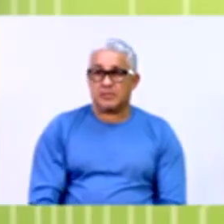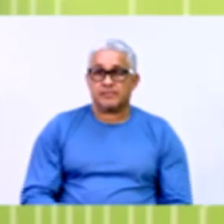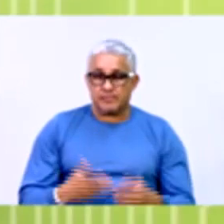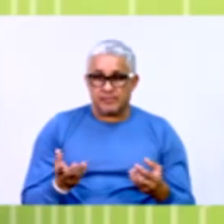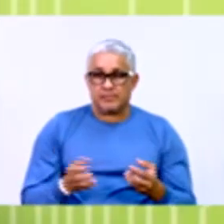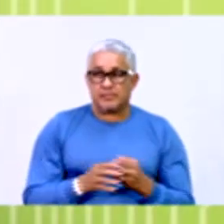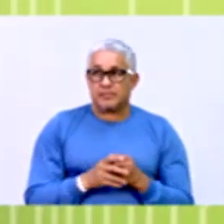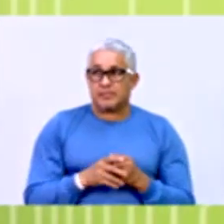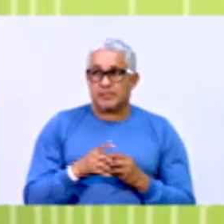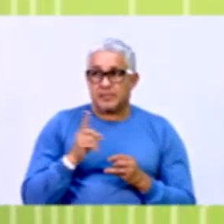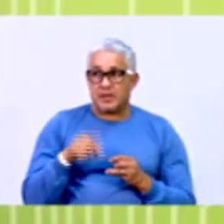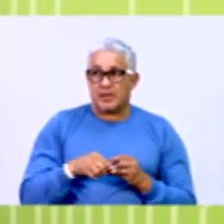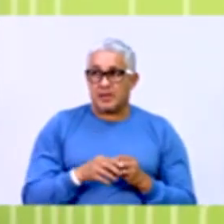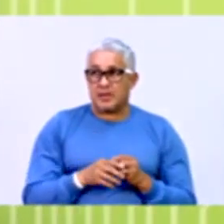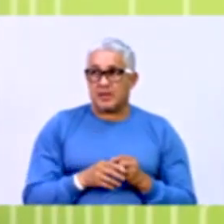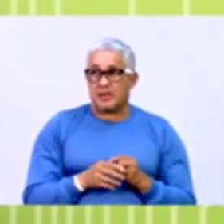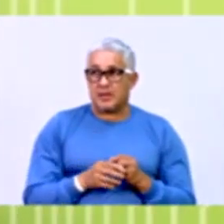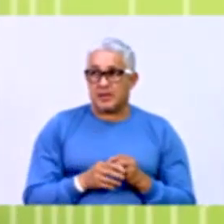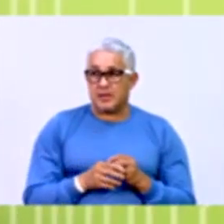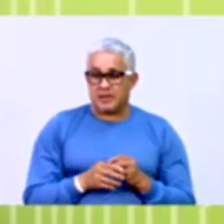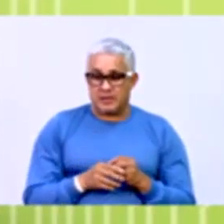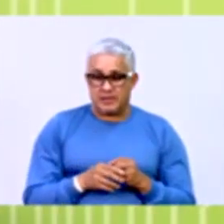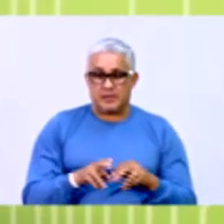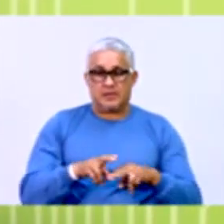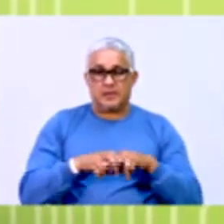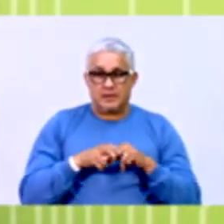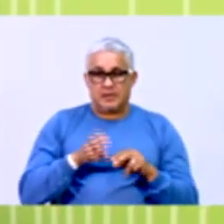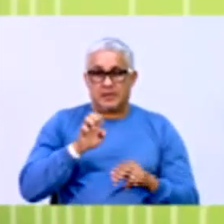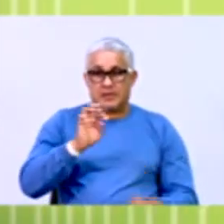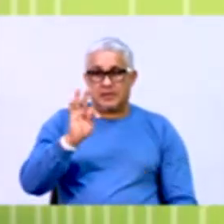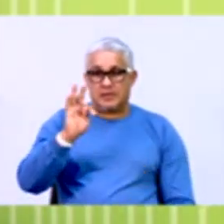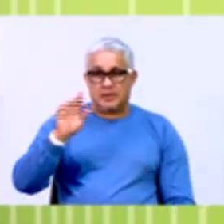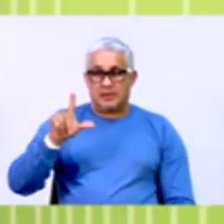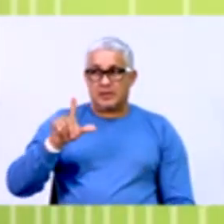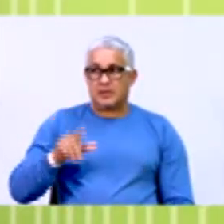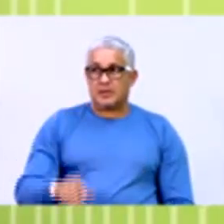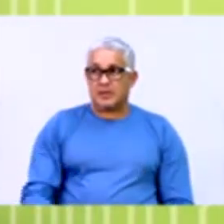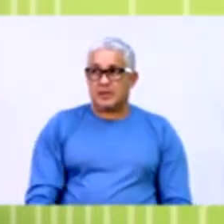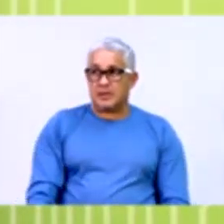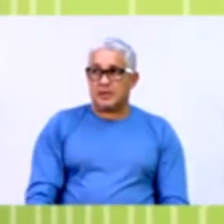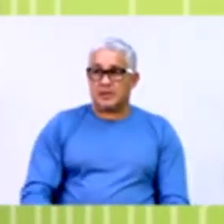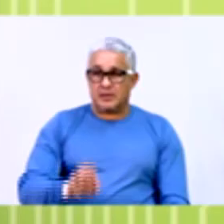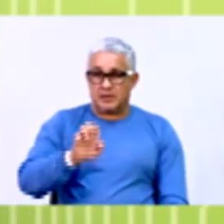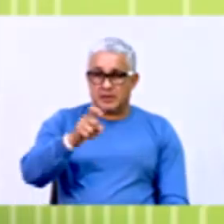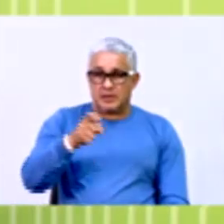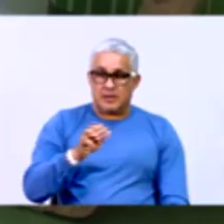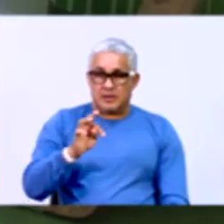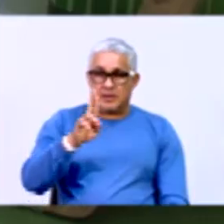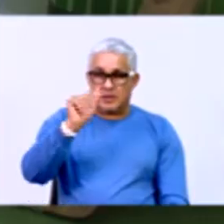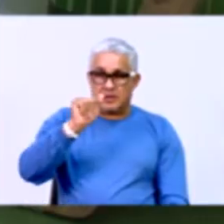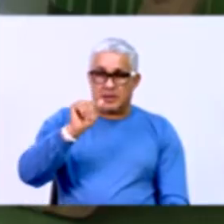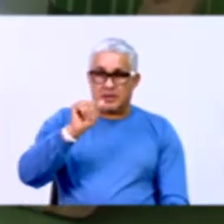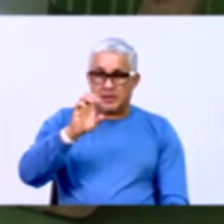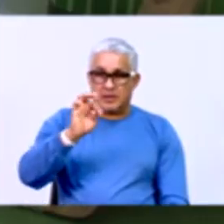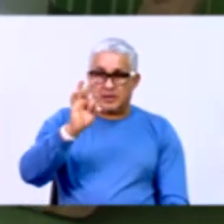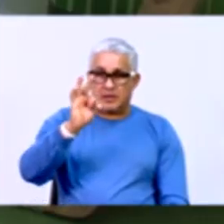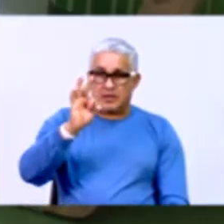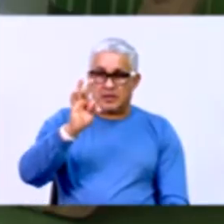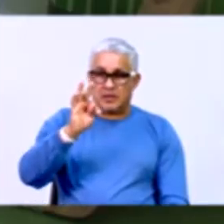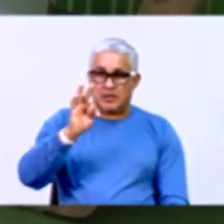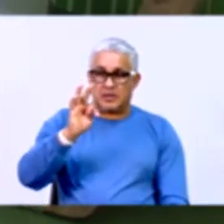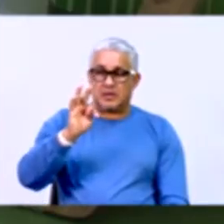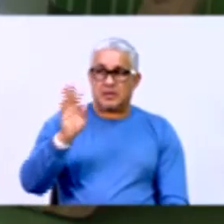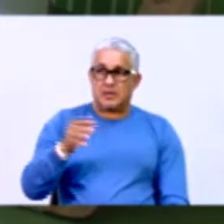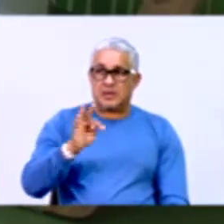gente. Através do ETL, né, que é Extract, Transform e Load.